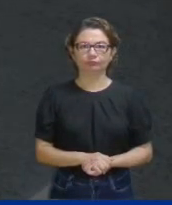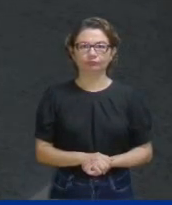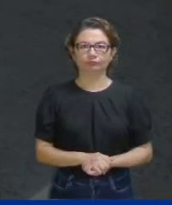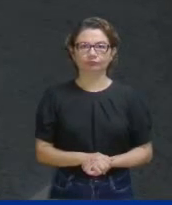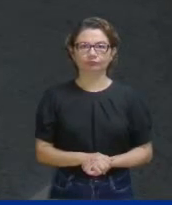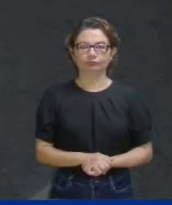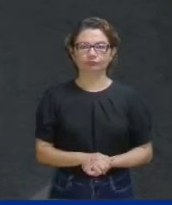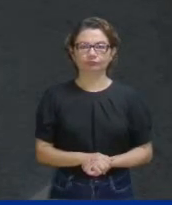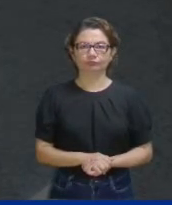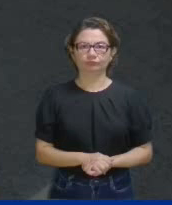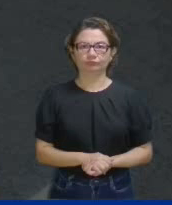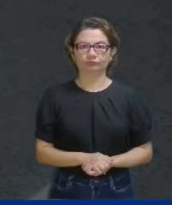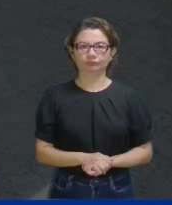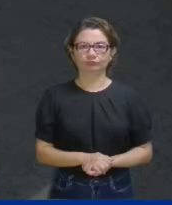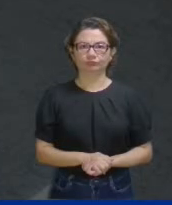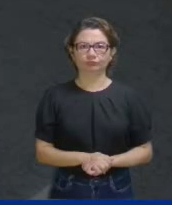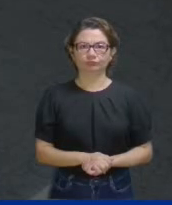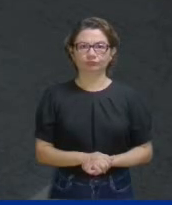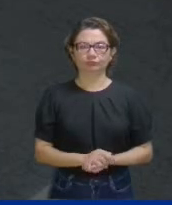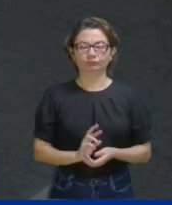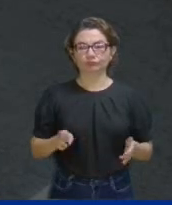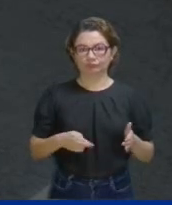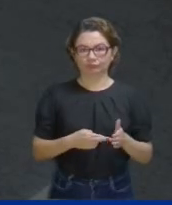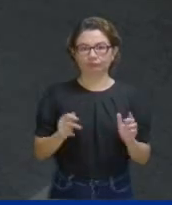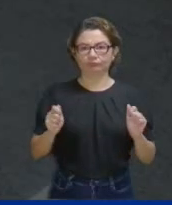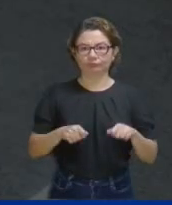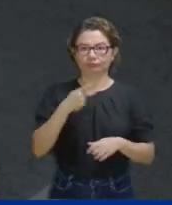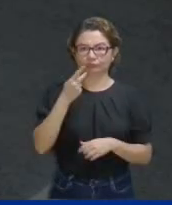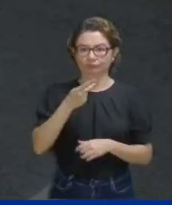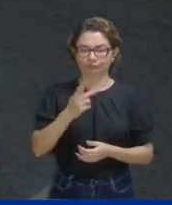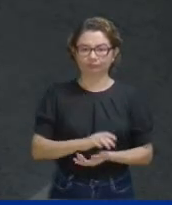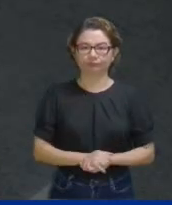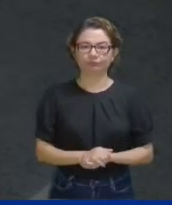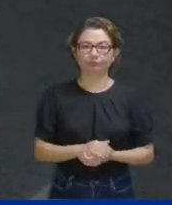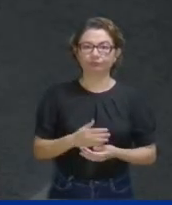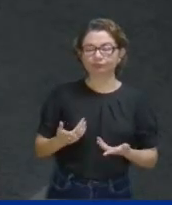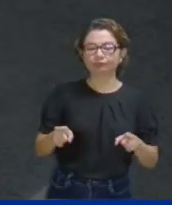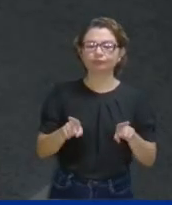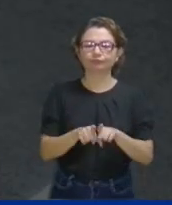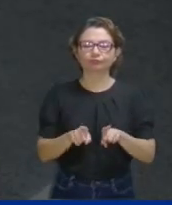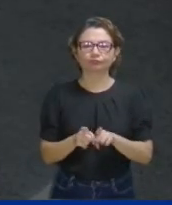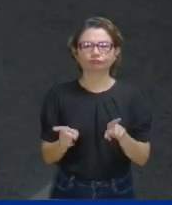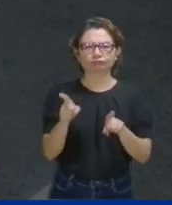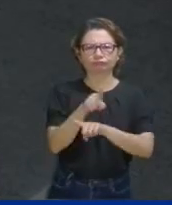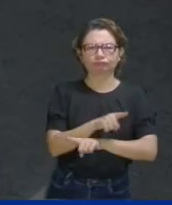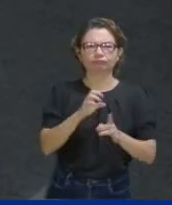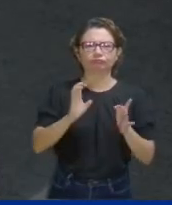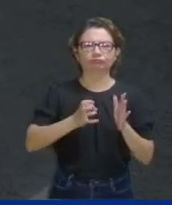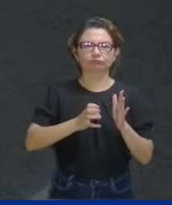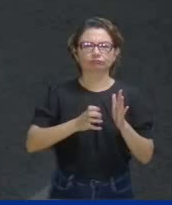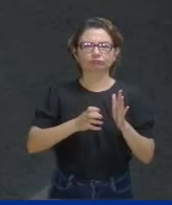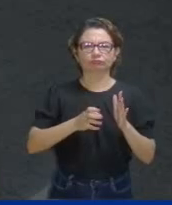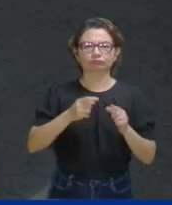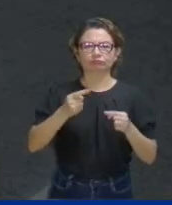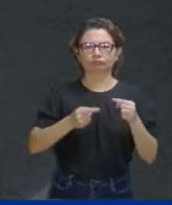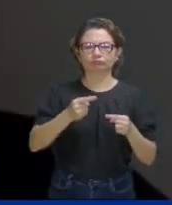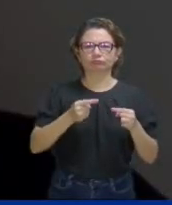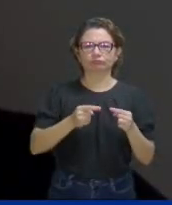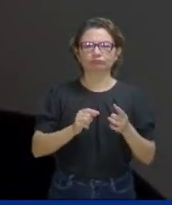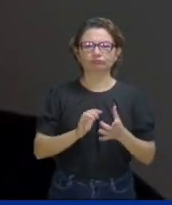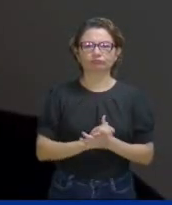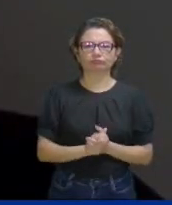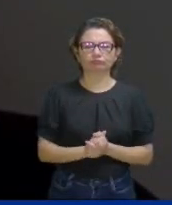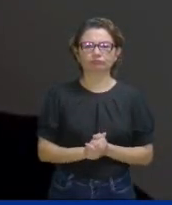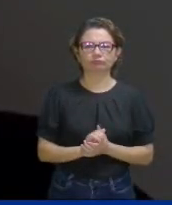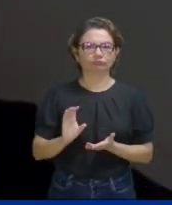Vossa Excelência pode prosseguir. Senhor presidente, no caso em tela, restou em controvérsia que o partido político, reconhecida a moda no